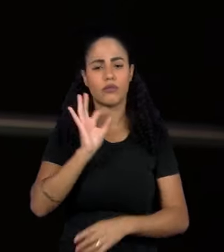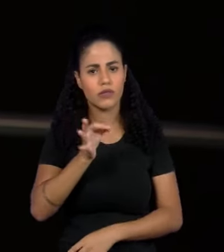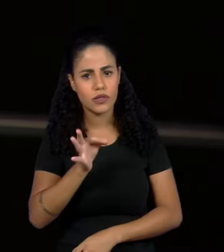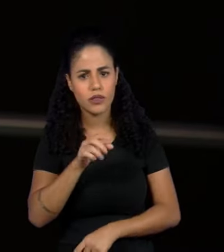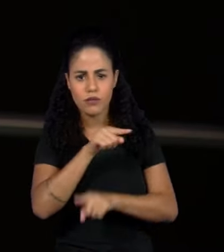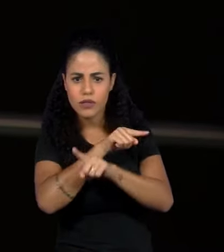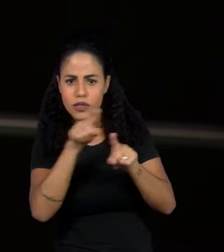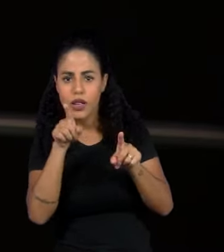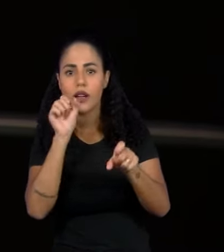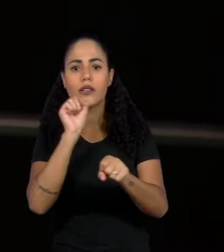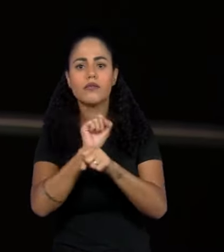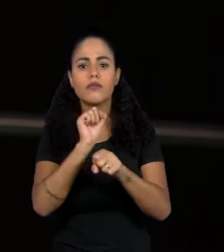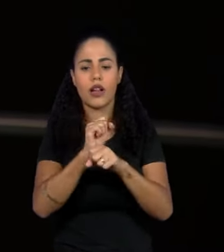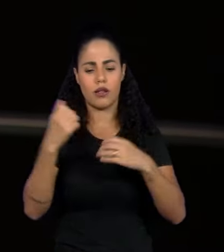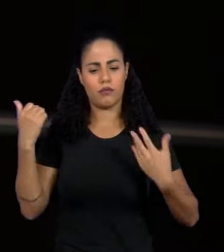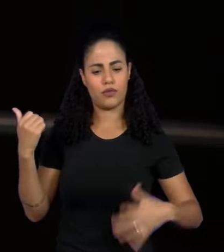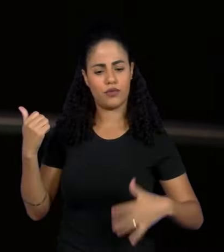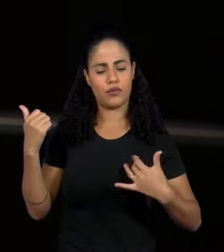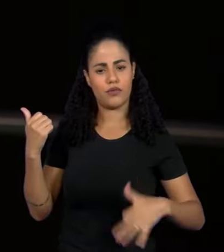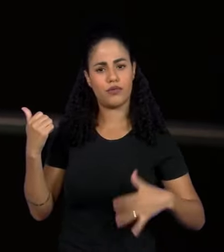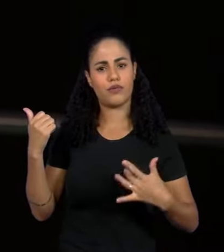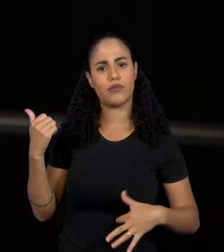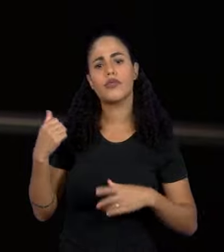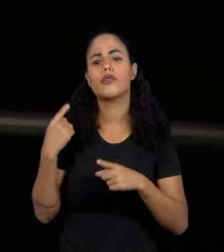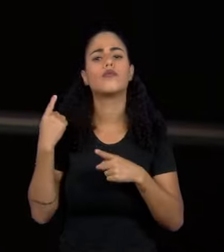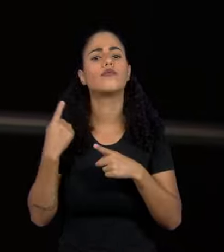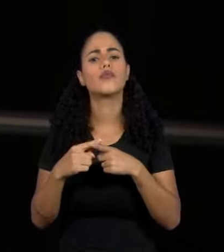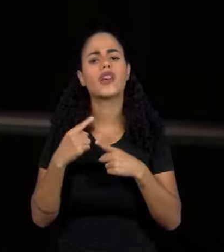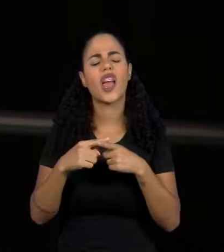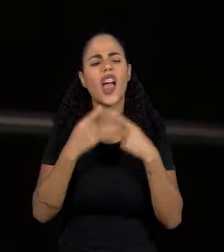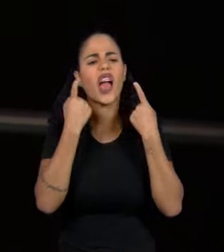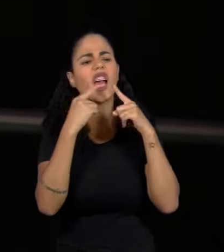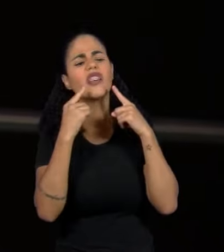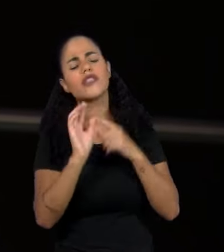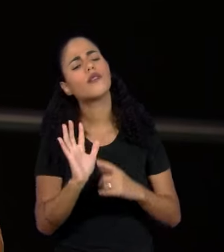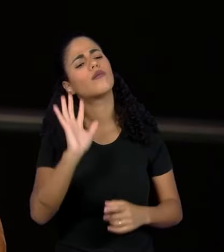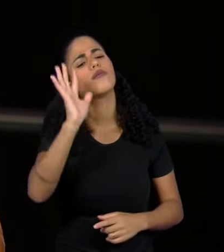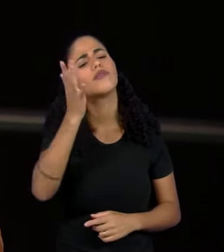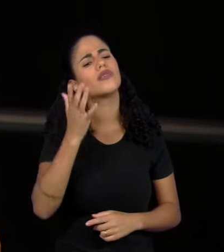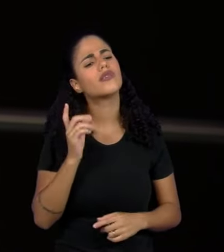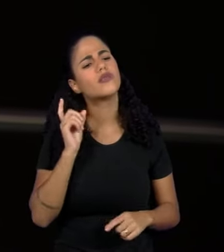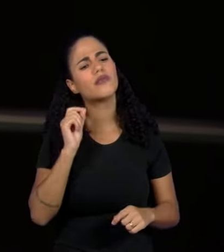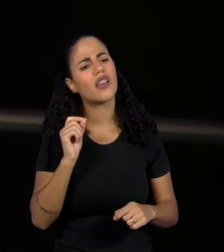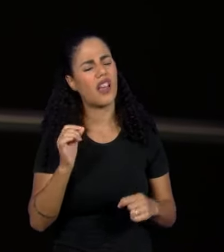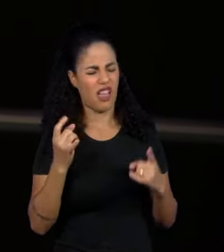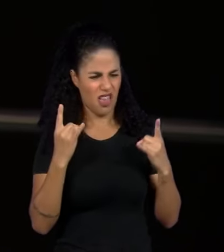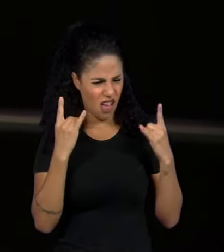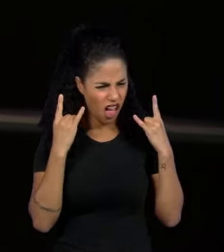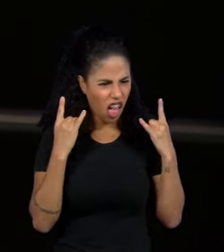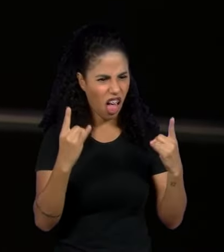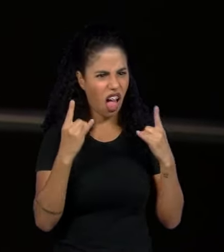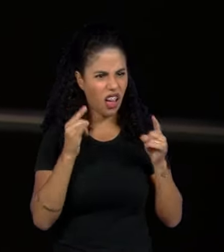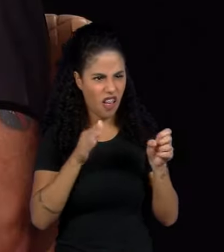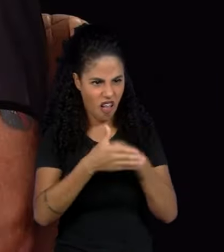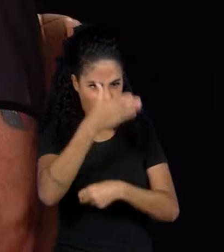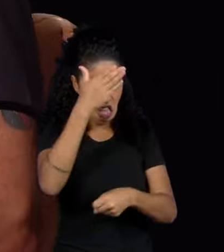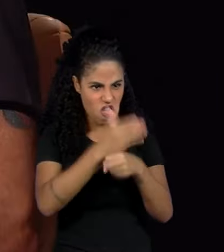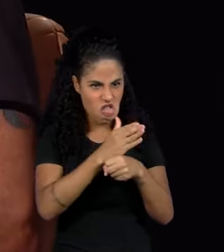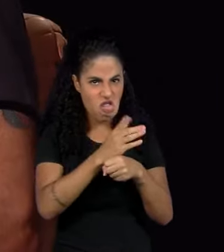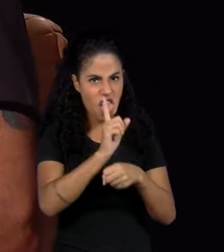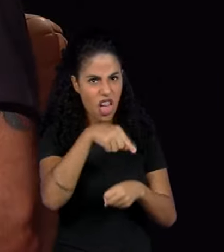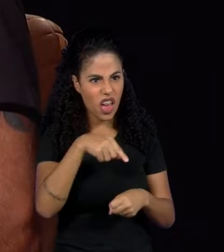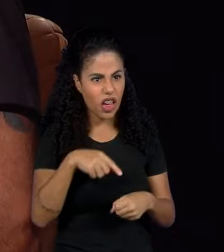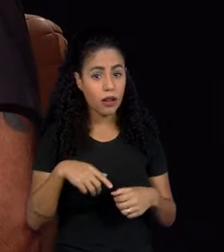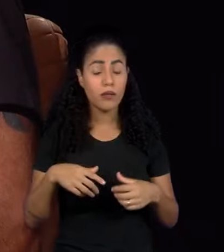vocês tiveram que parar de tocar porque a crítica caiu matando, né? O que aconteceu? Eles falavam que vocês tinham um rock fascista. Olha,